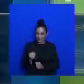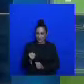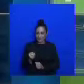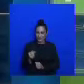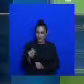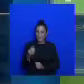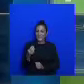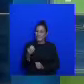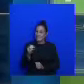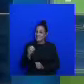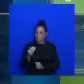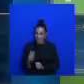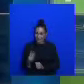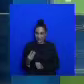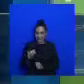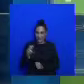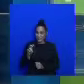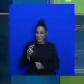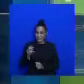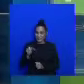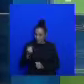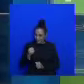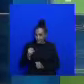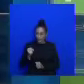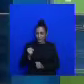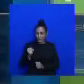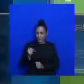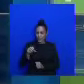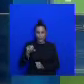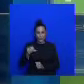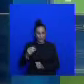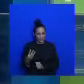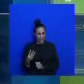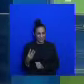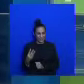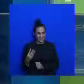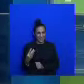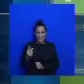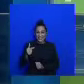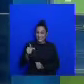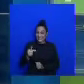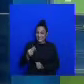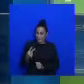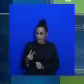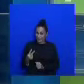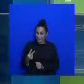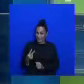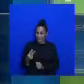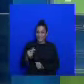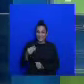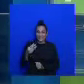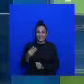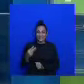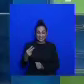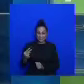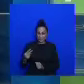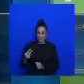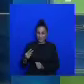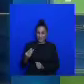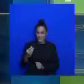38, 03, 58, 93, 72,